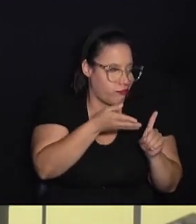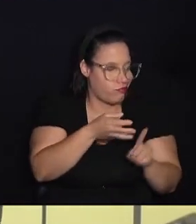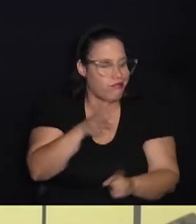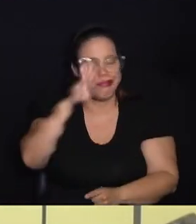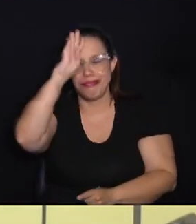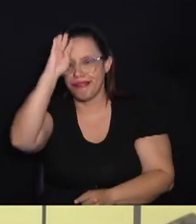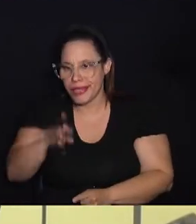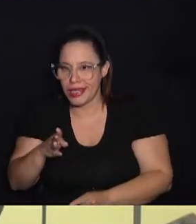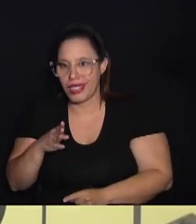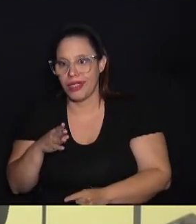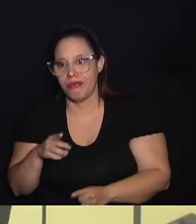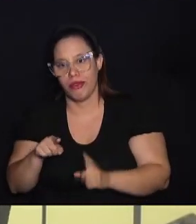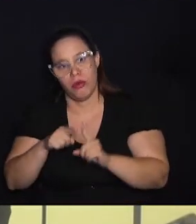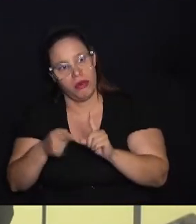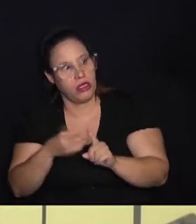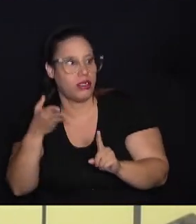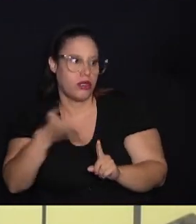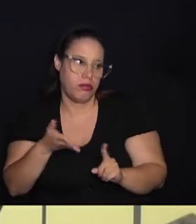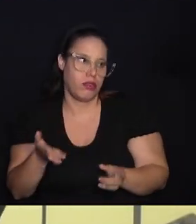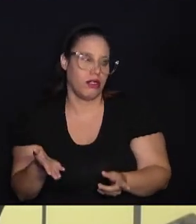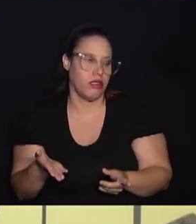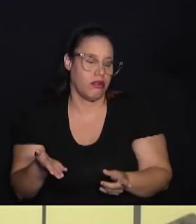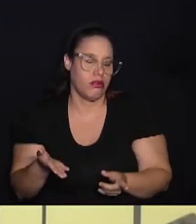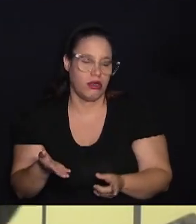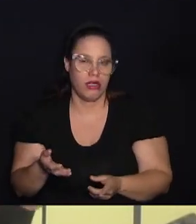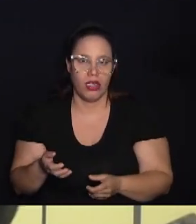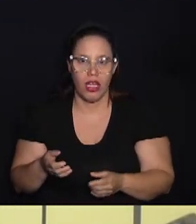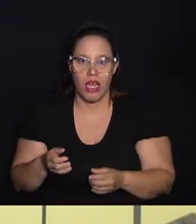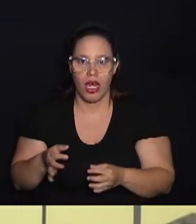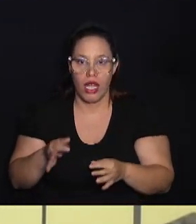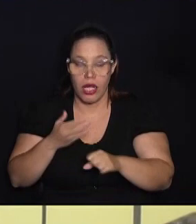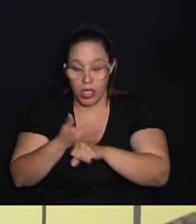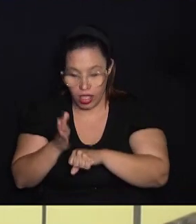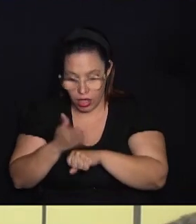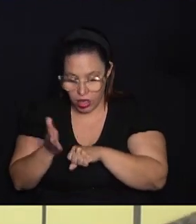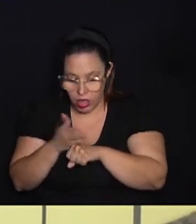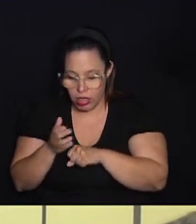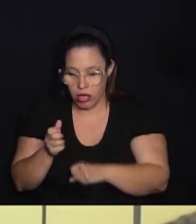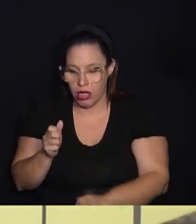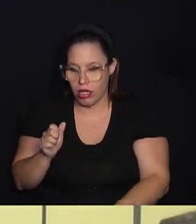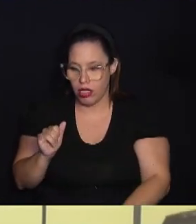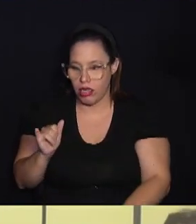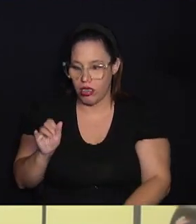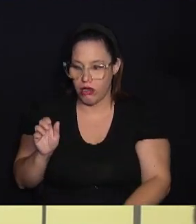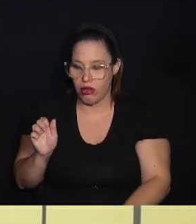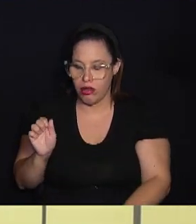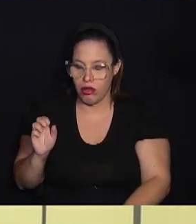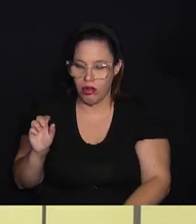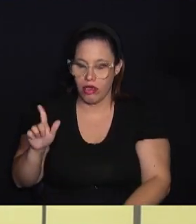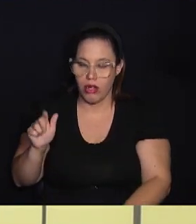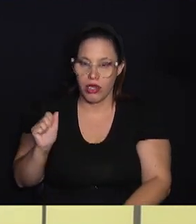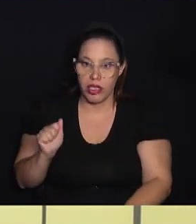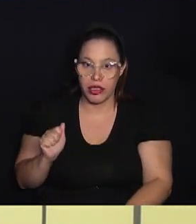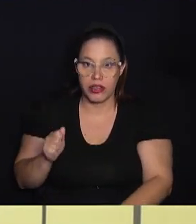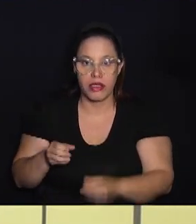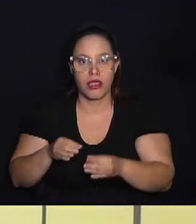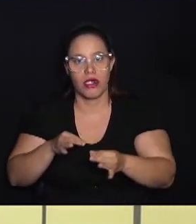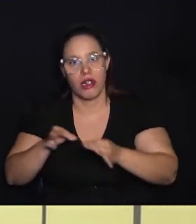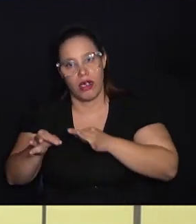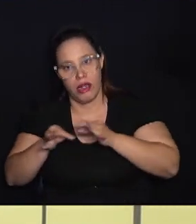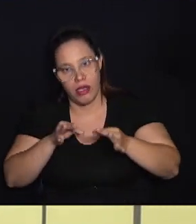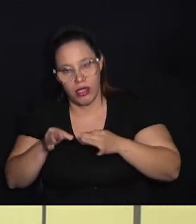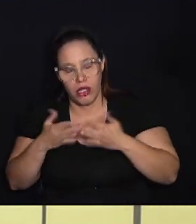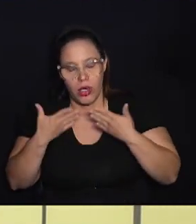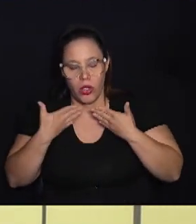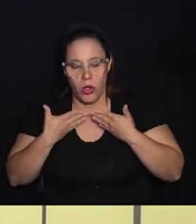em todos os aspectos da vida né E aí essa prática de yoga para além do que a Andreia falou de preparar articulações e de de trazer mais